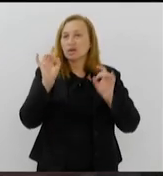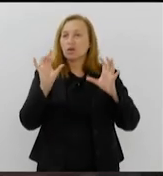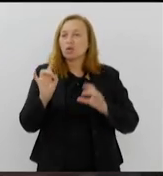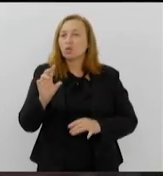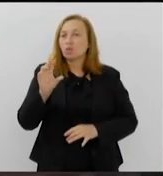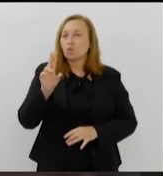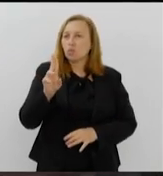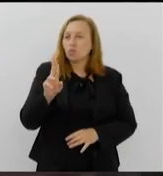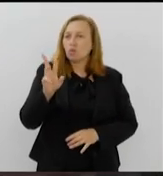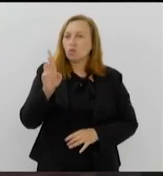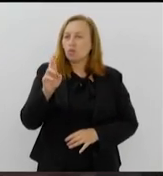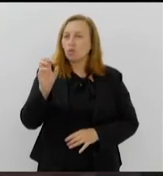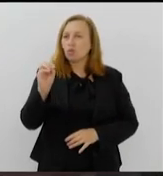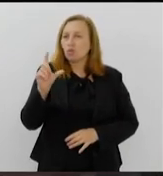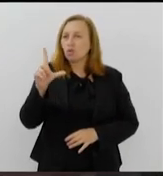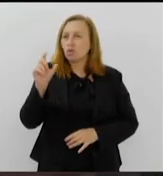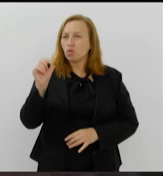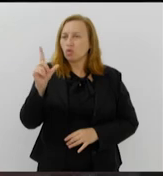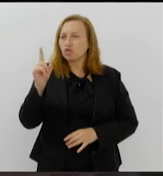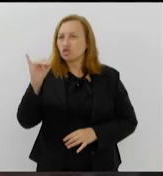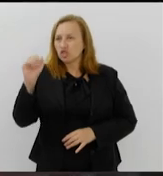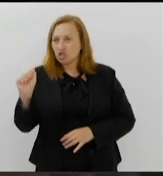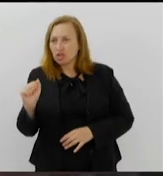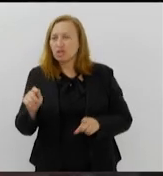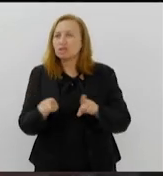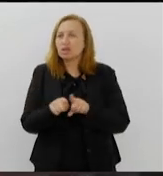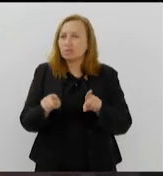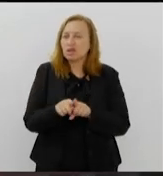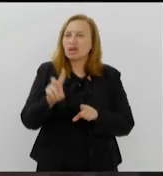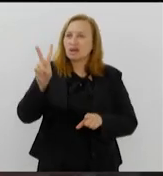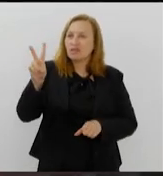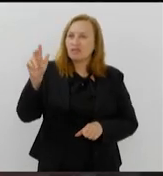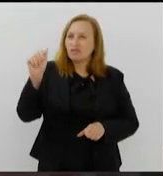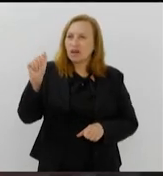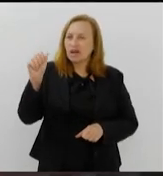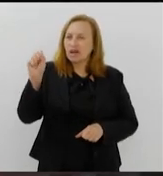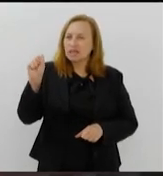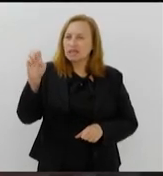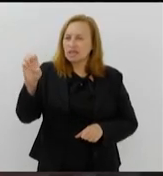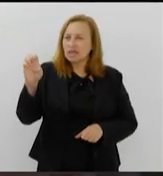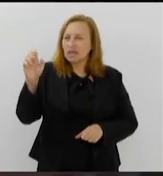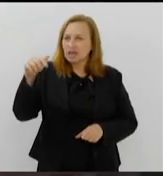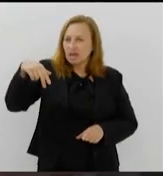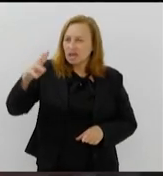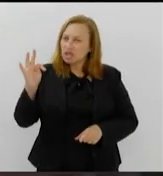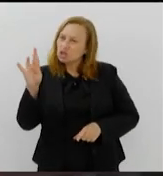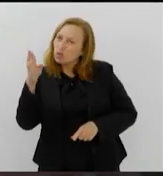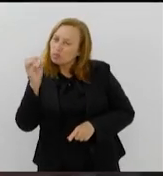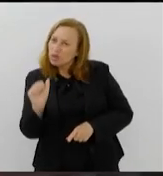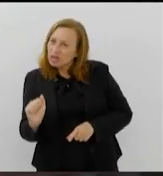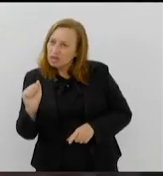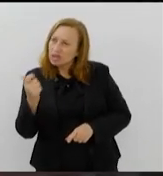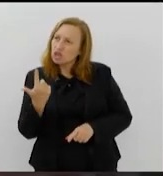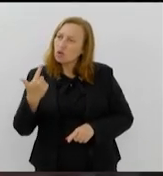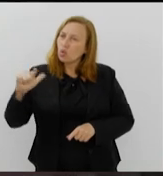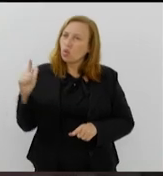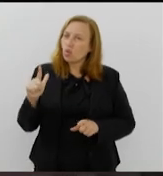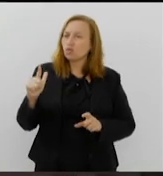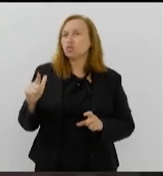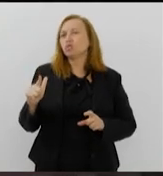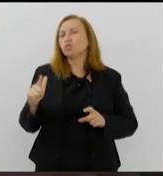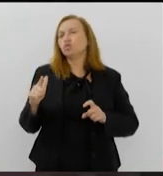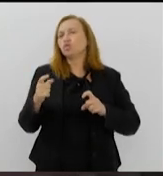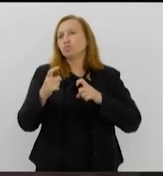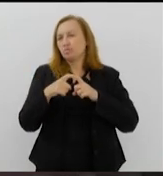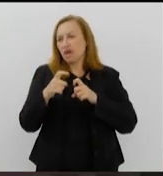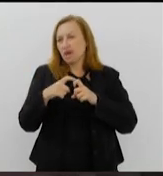urologia, para o procedimento de vasectomia e também para outros